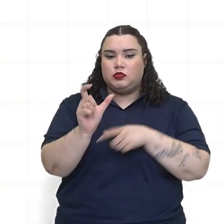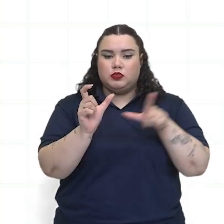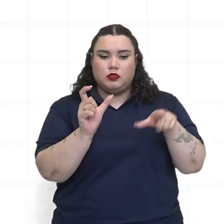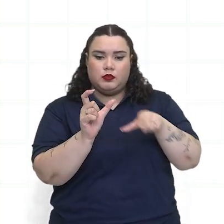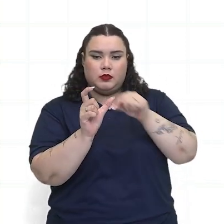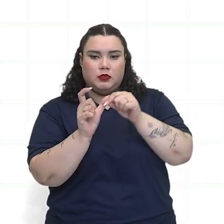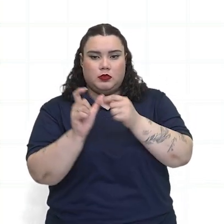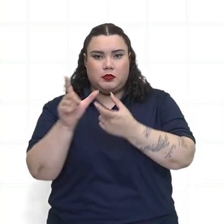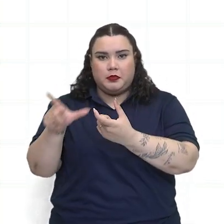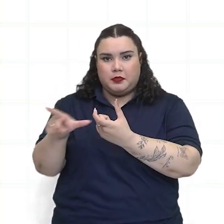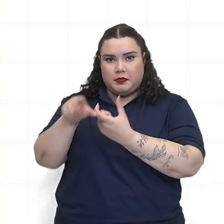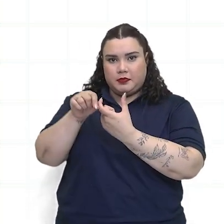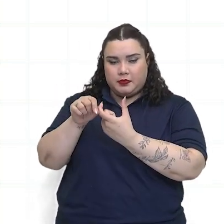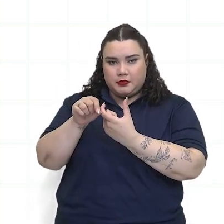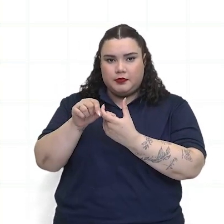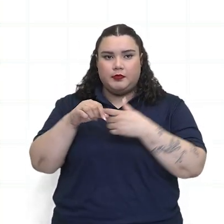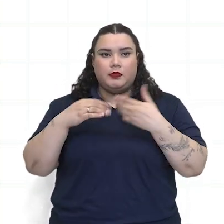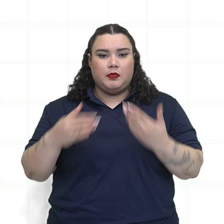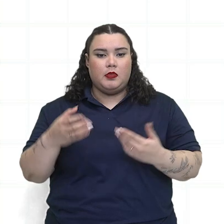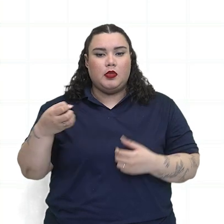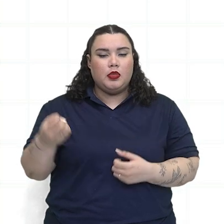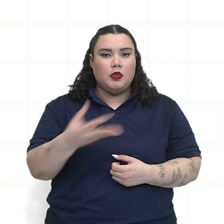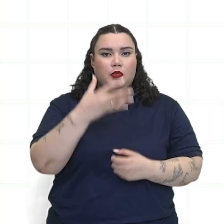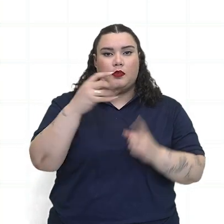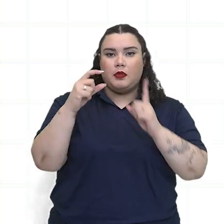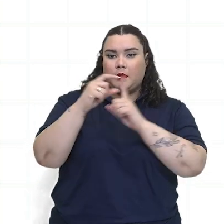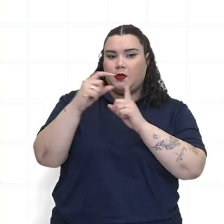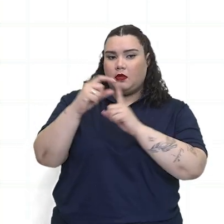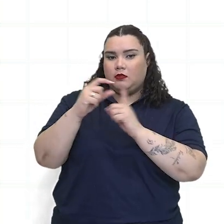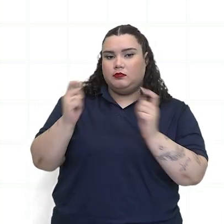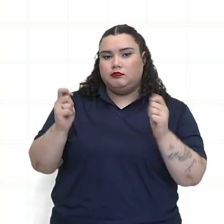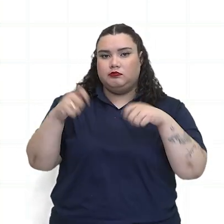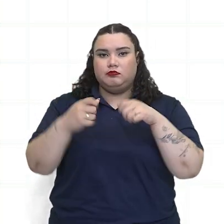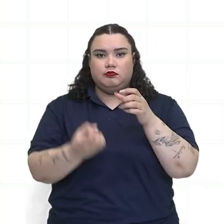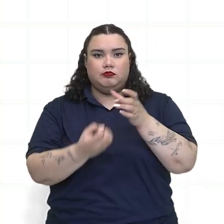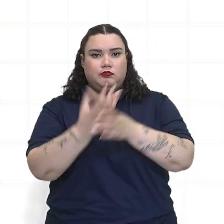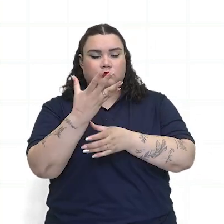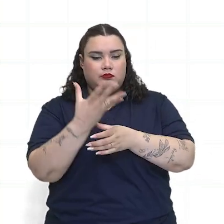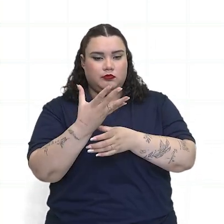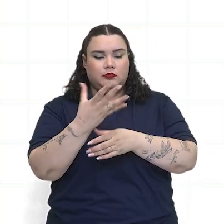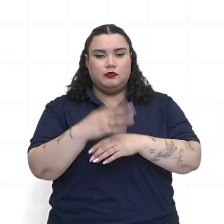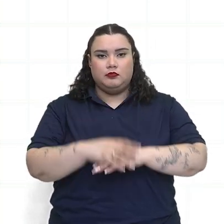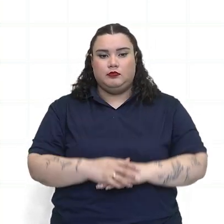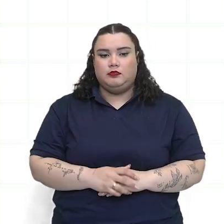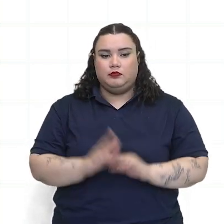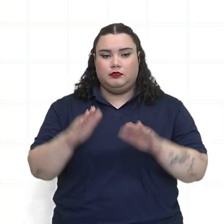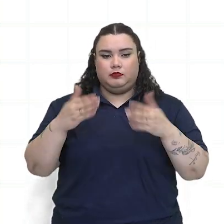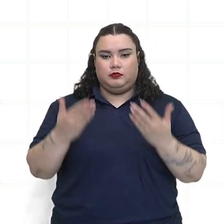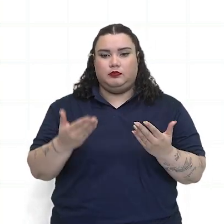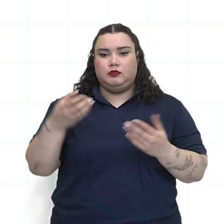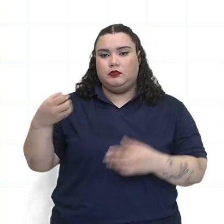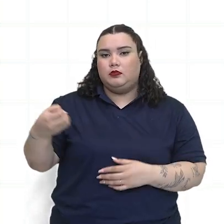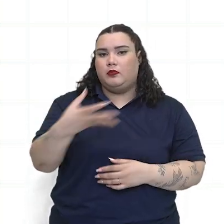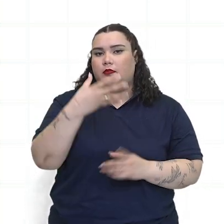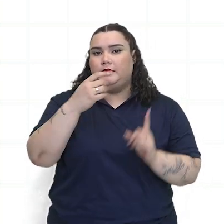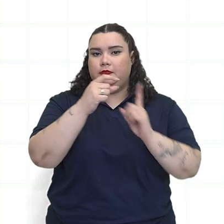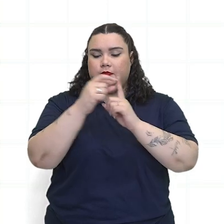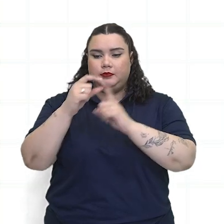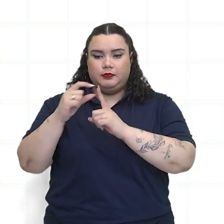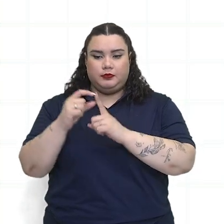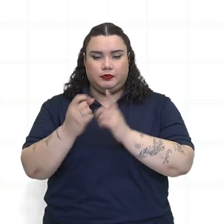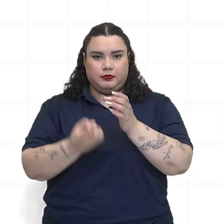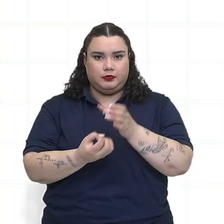de prefixos, novas palavras podem ser formadas. Essas novas